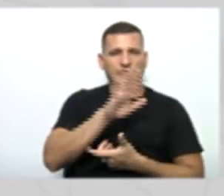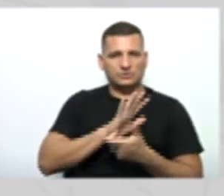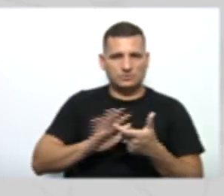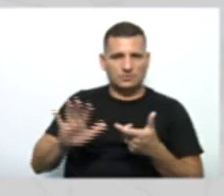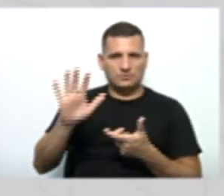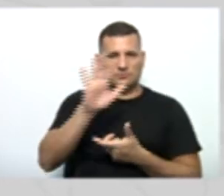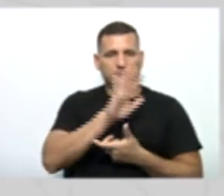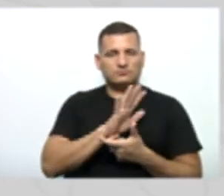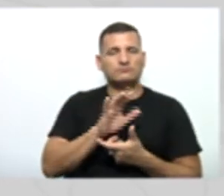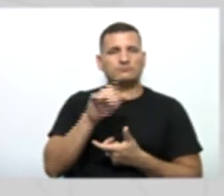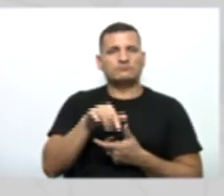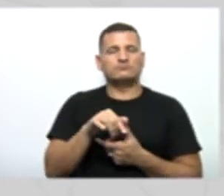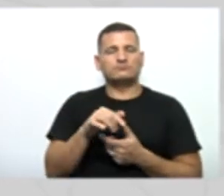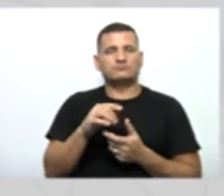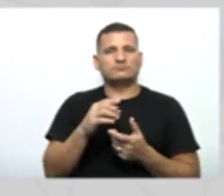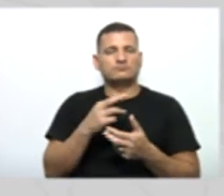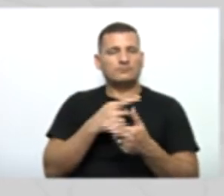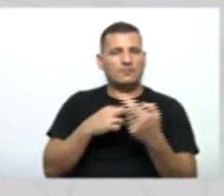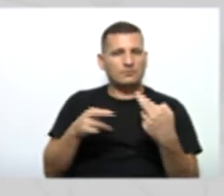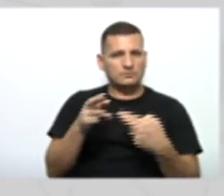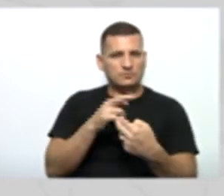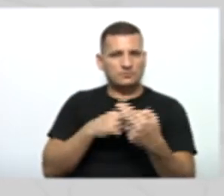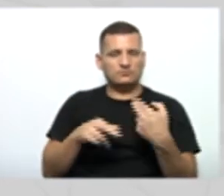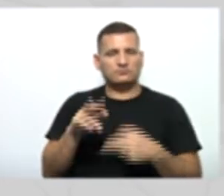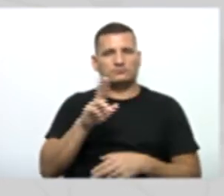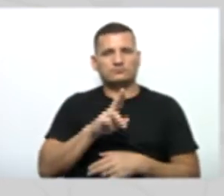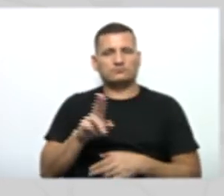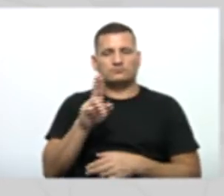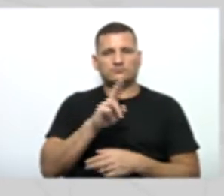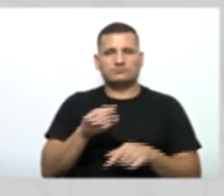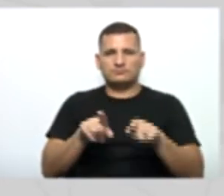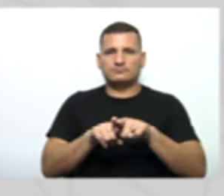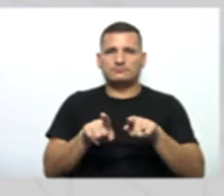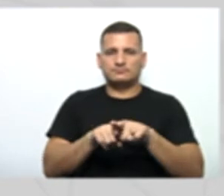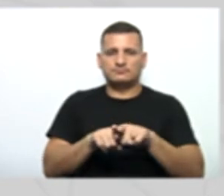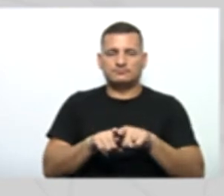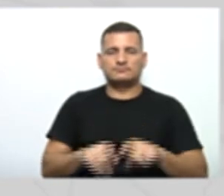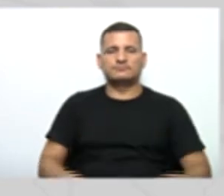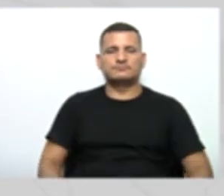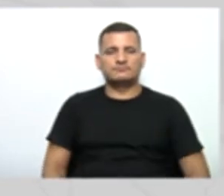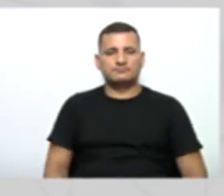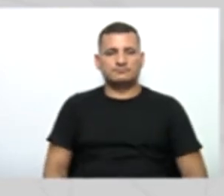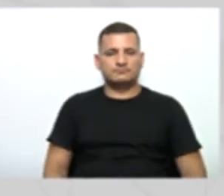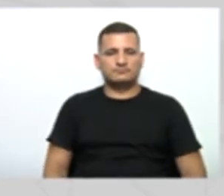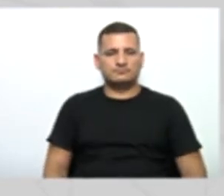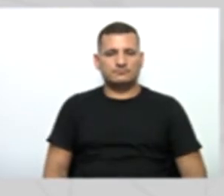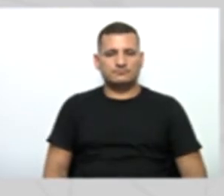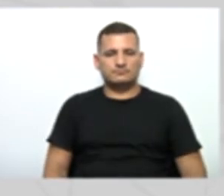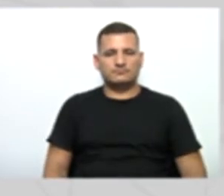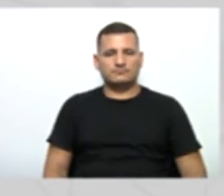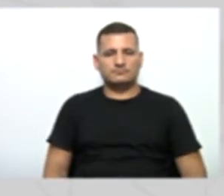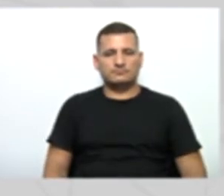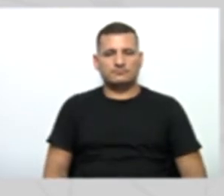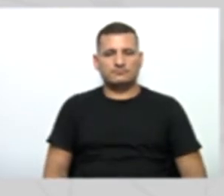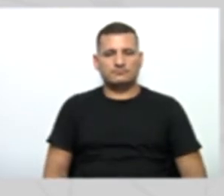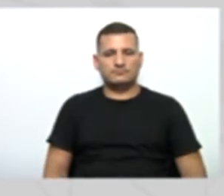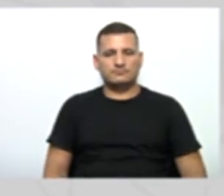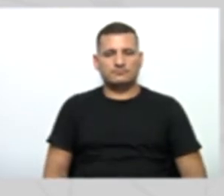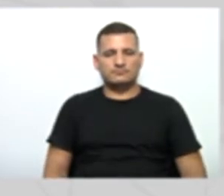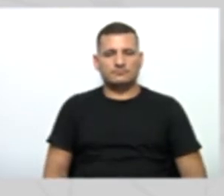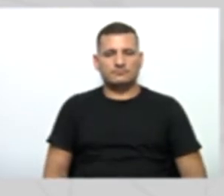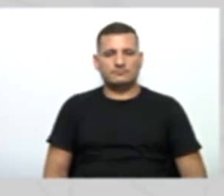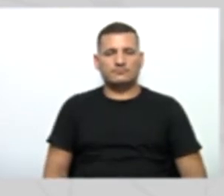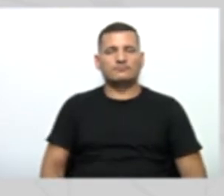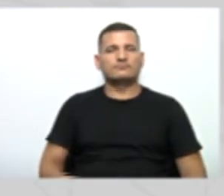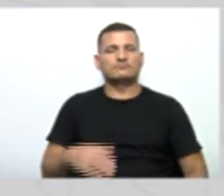de relacionamentos que nós vamos estar utilizando também, ok? E aí o que acontece, pessoal? Vem aí